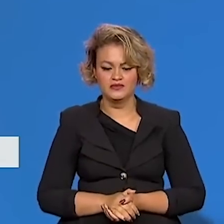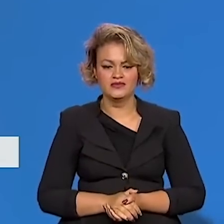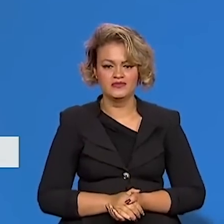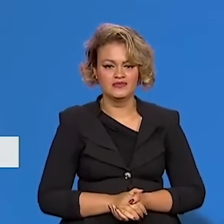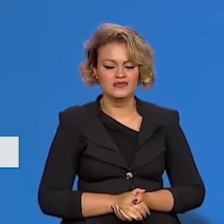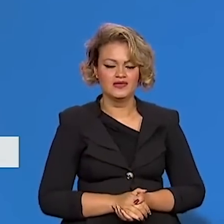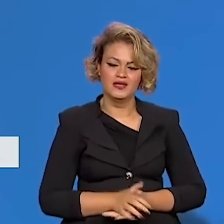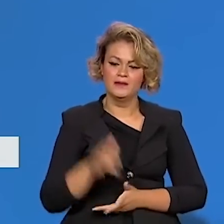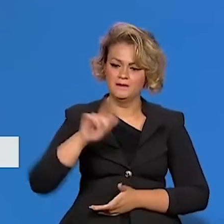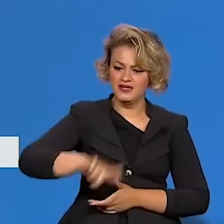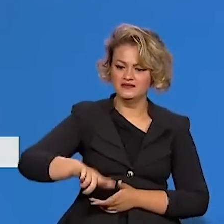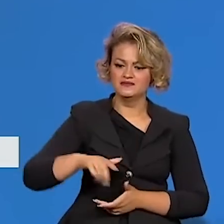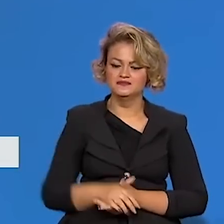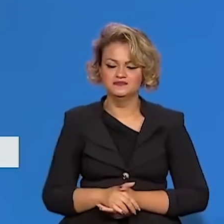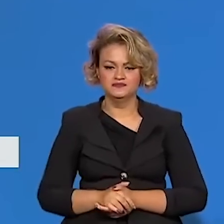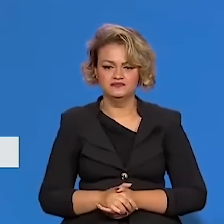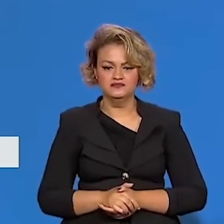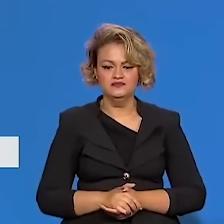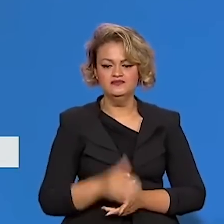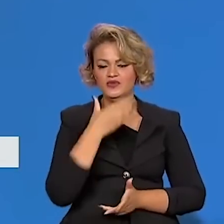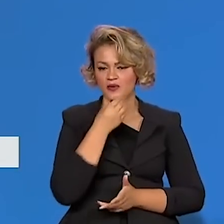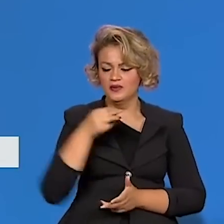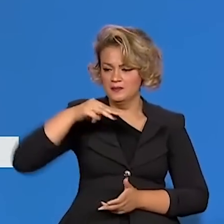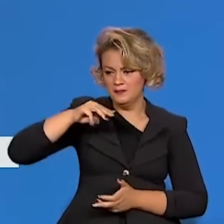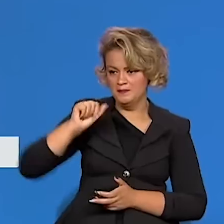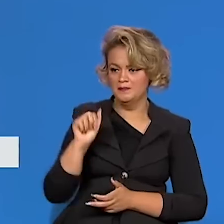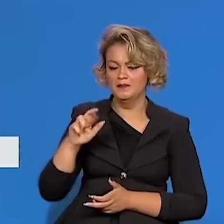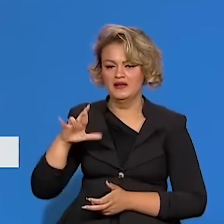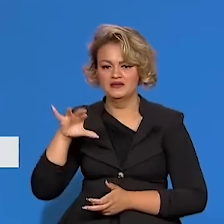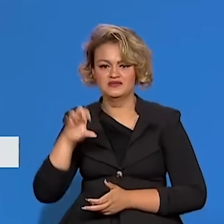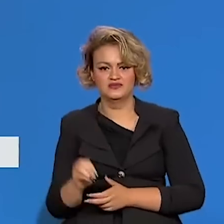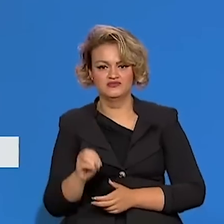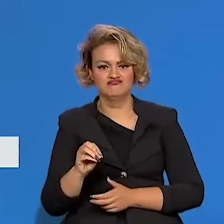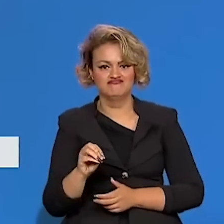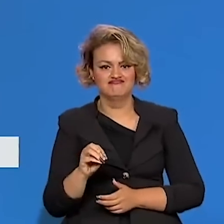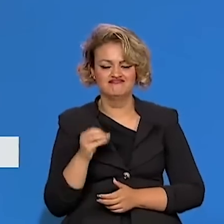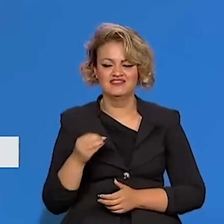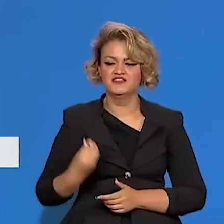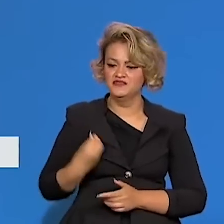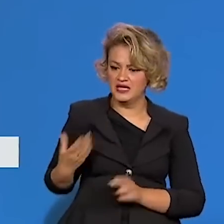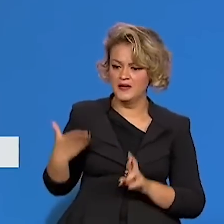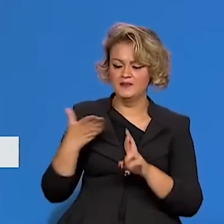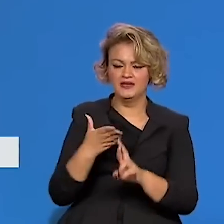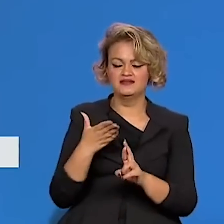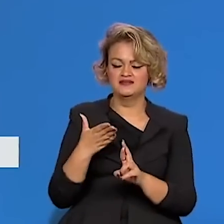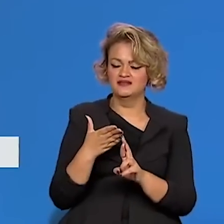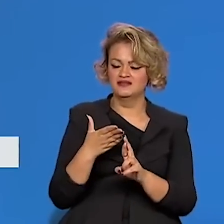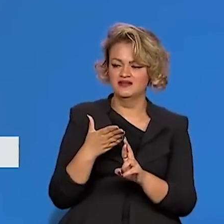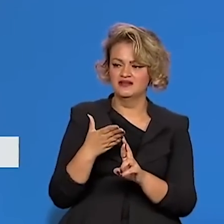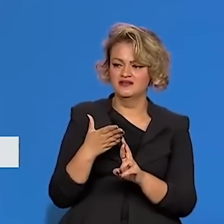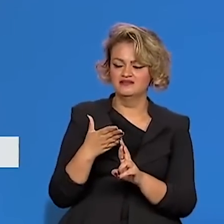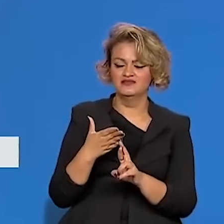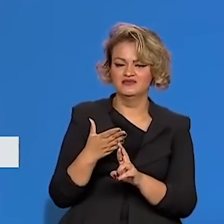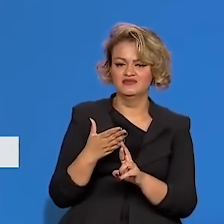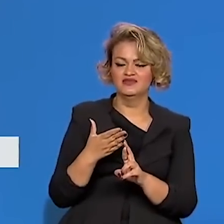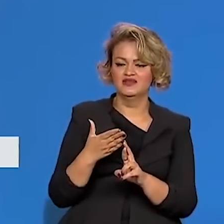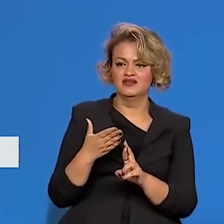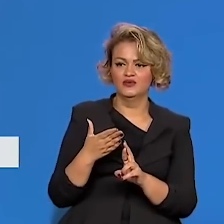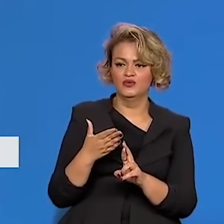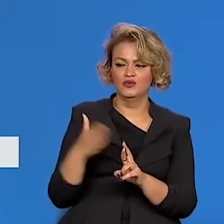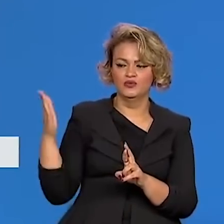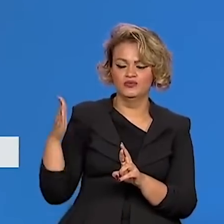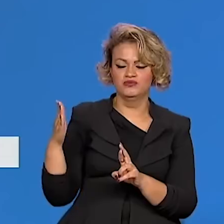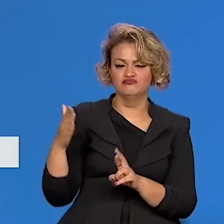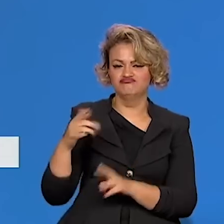meu querido companheiro rosa que está aqui representando o meu vice-presidente que é ministro